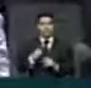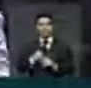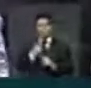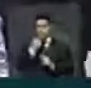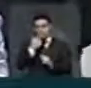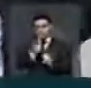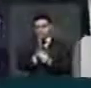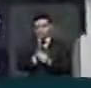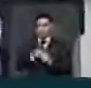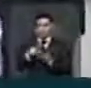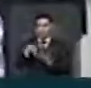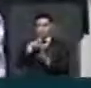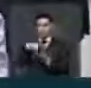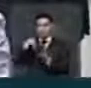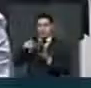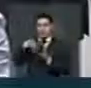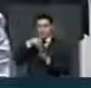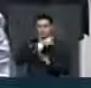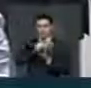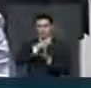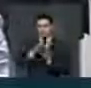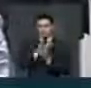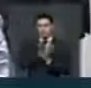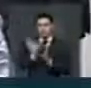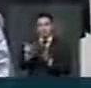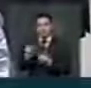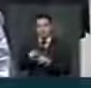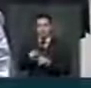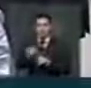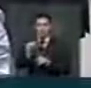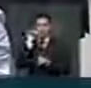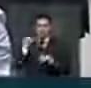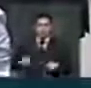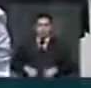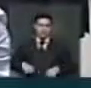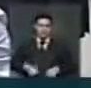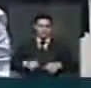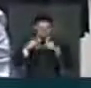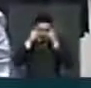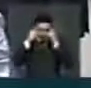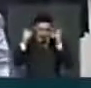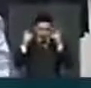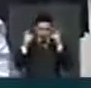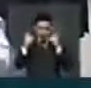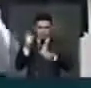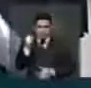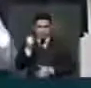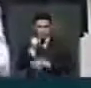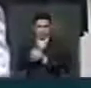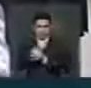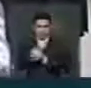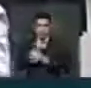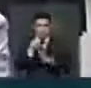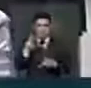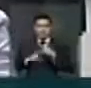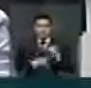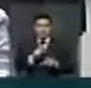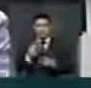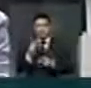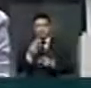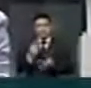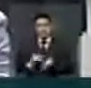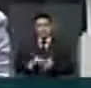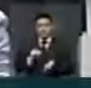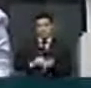também vítimas pela violência que assola o nosso país. A segurança pública ou a insegurança pública